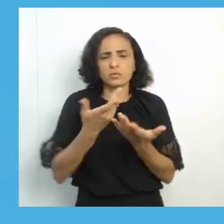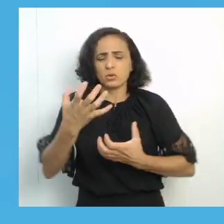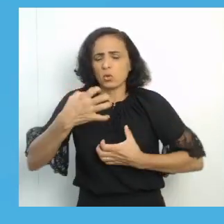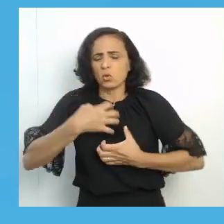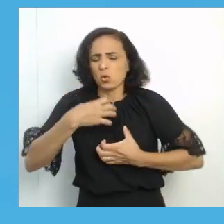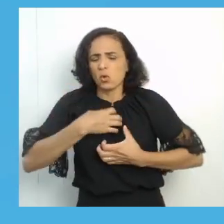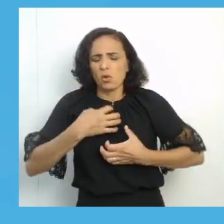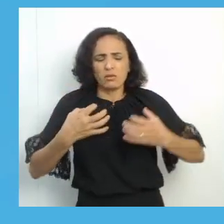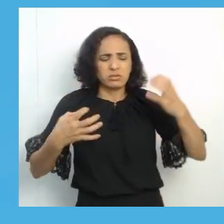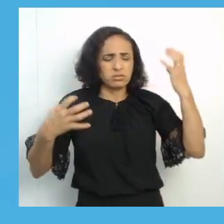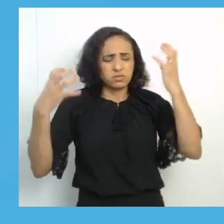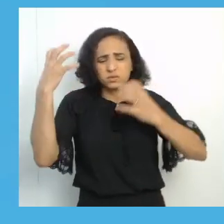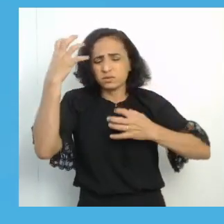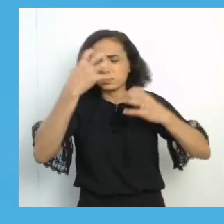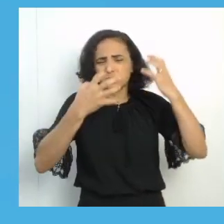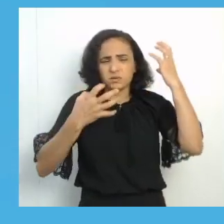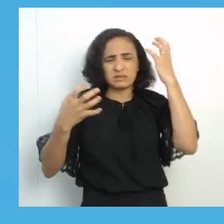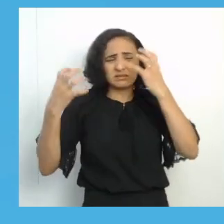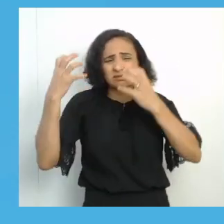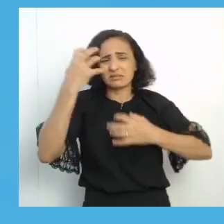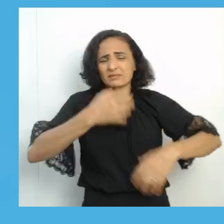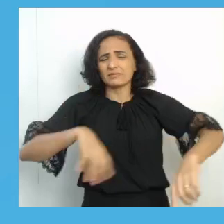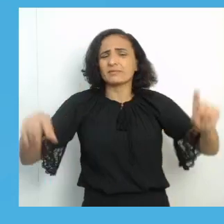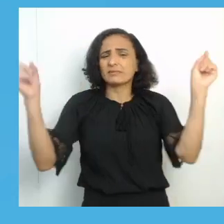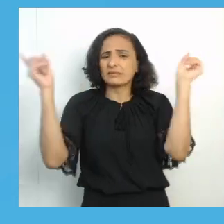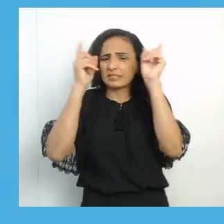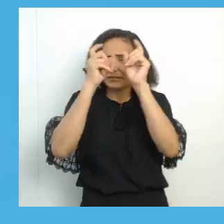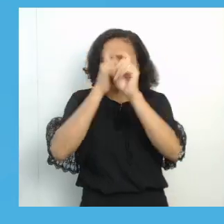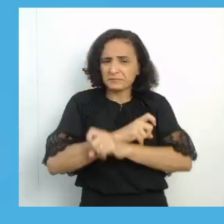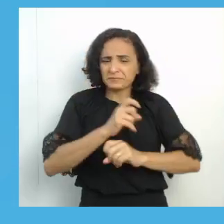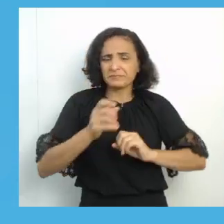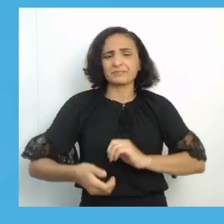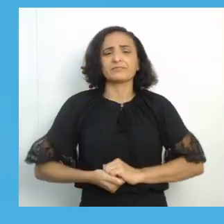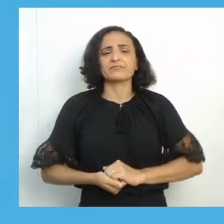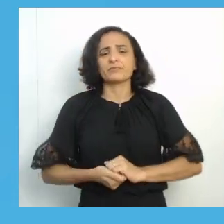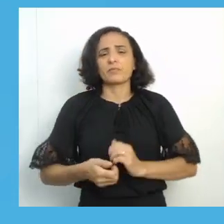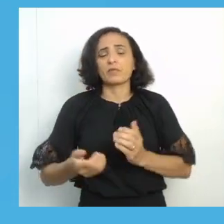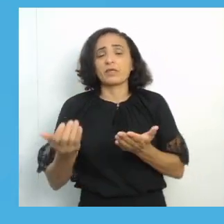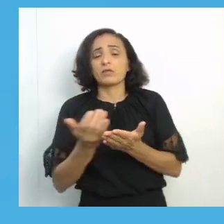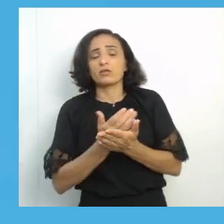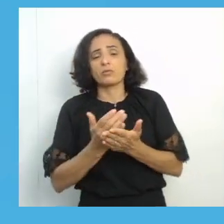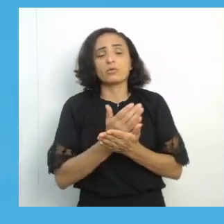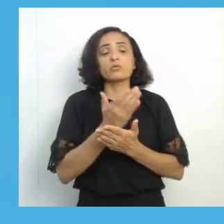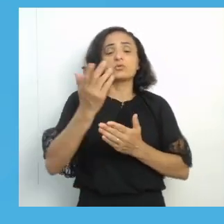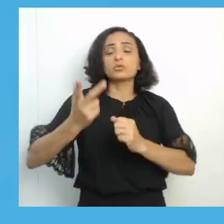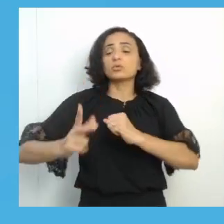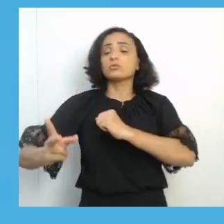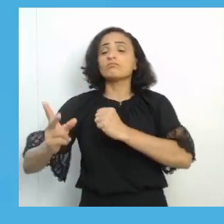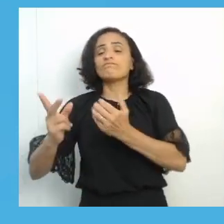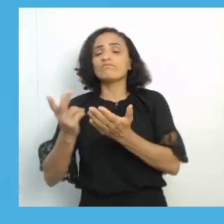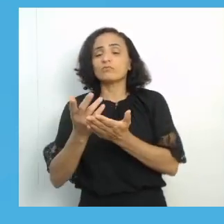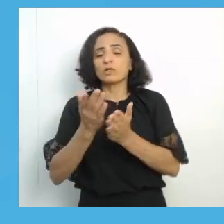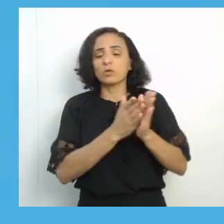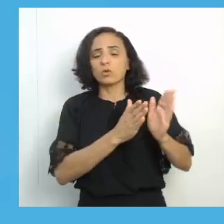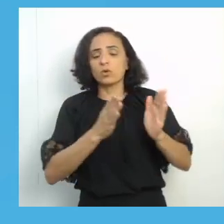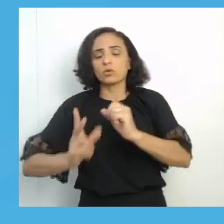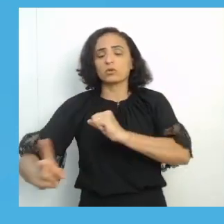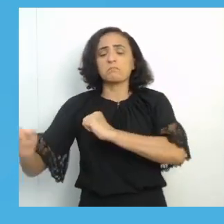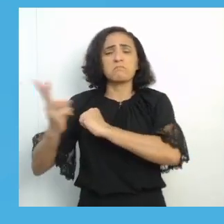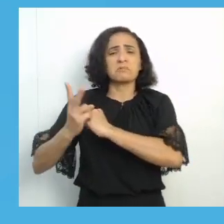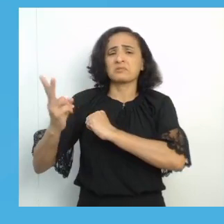ela use as drogas. Temos também os fatores de proteção e a